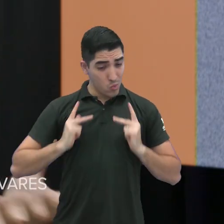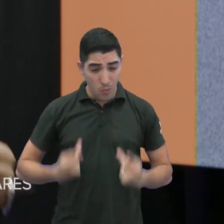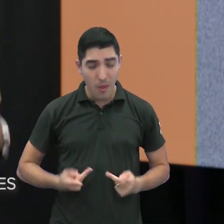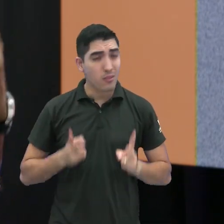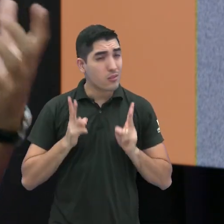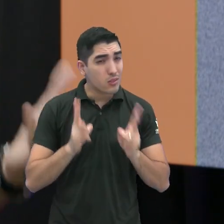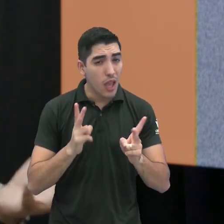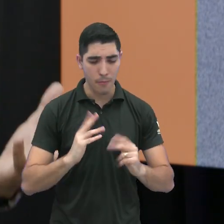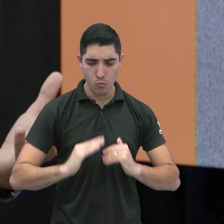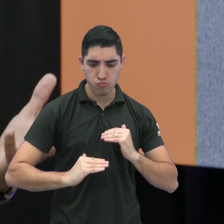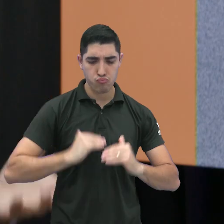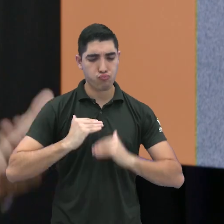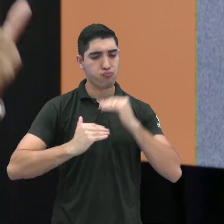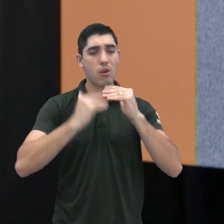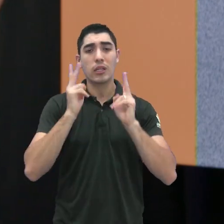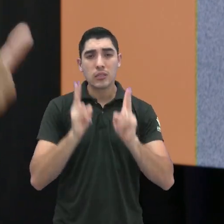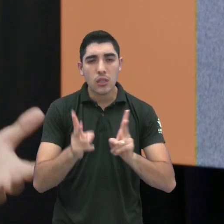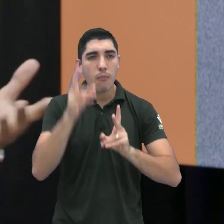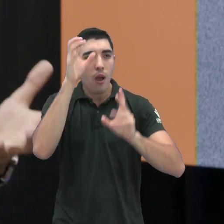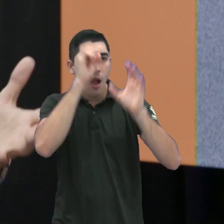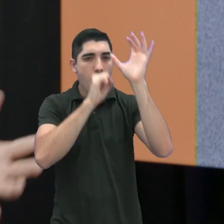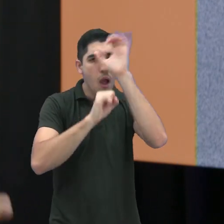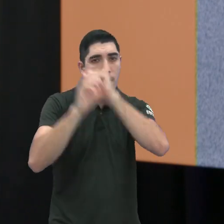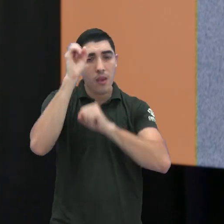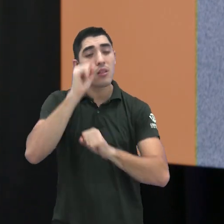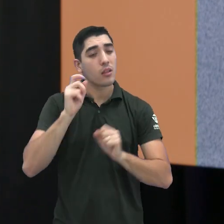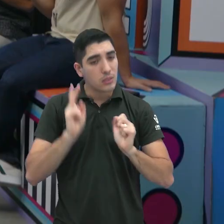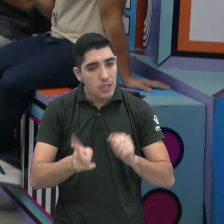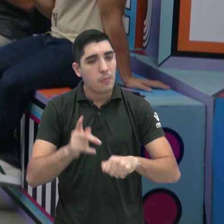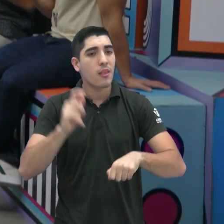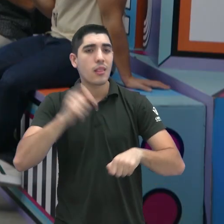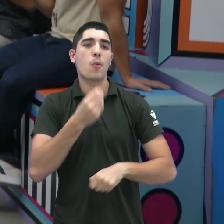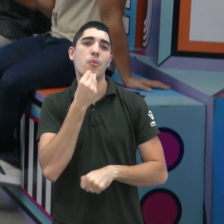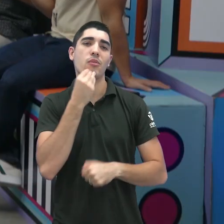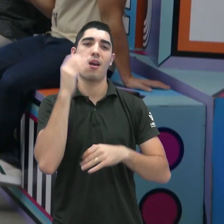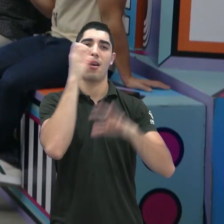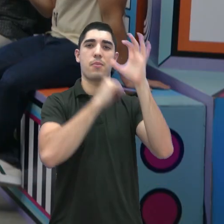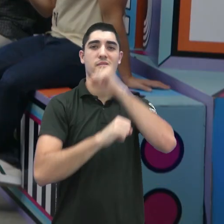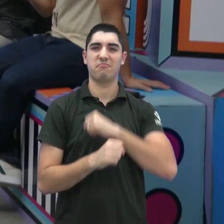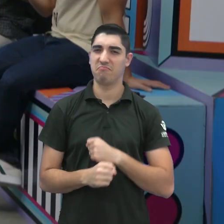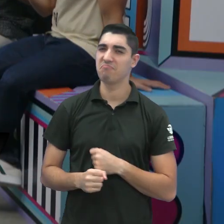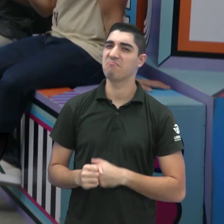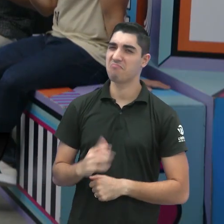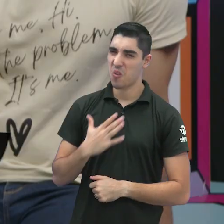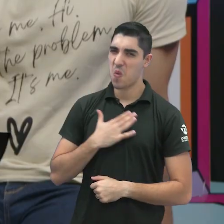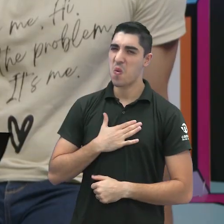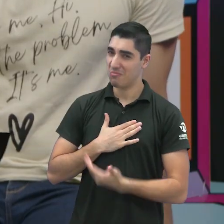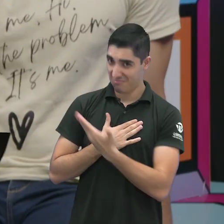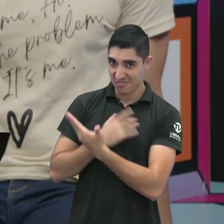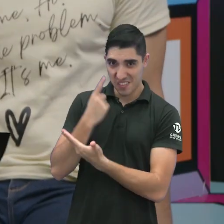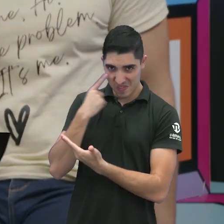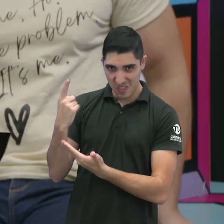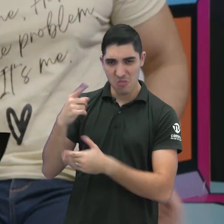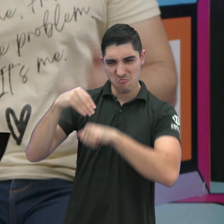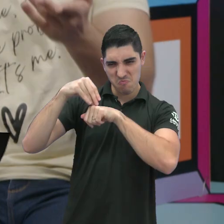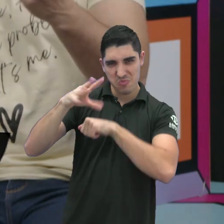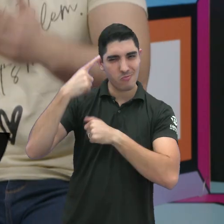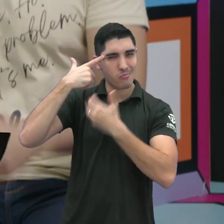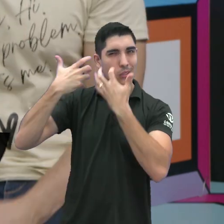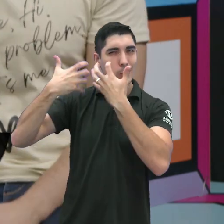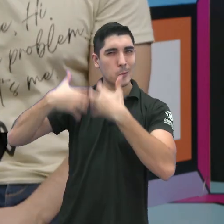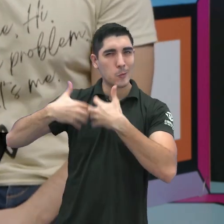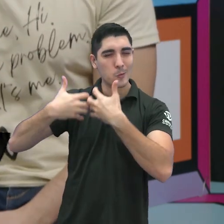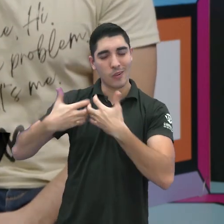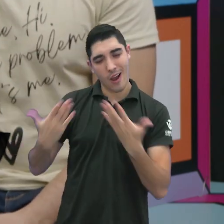sempre crescendo, está sempre aprendendo e é sempre tempo de aprender. Gostei. Com essa mensagem reflexiva de Lucas Guerra que a gente